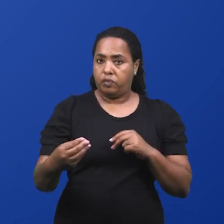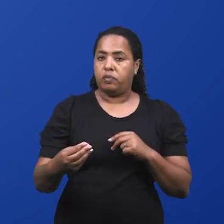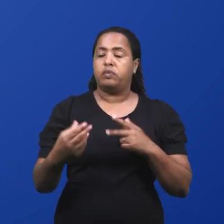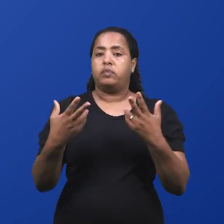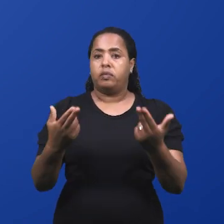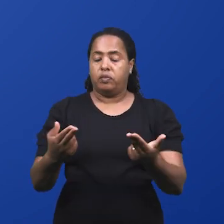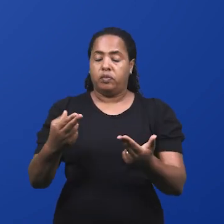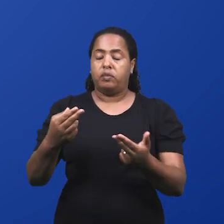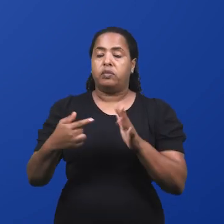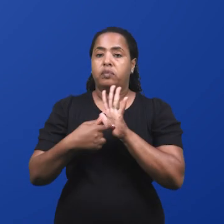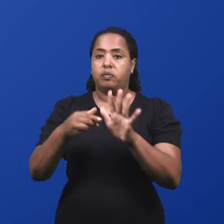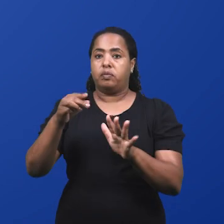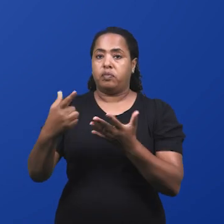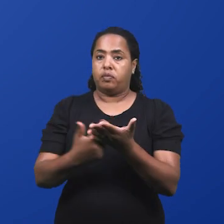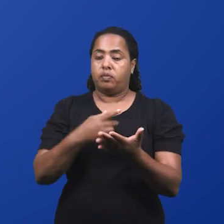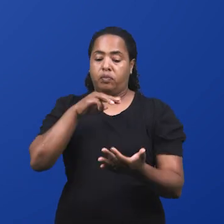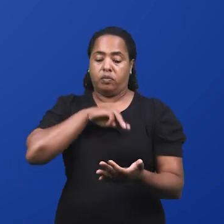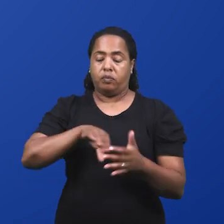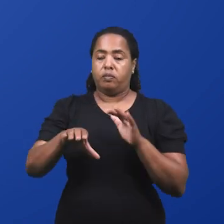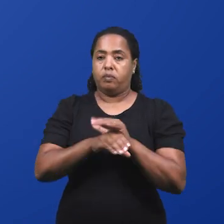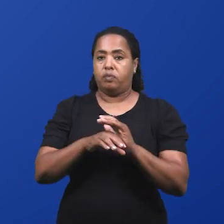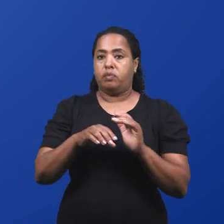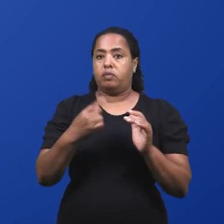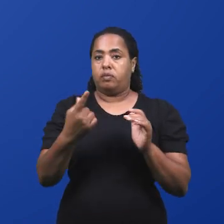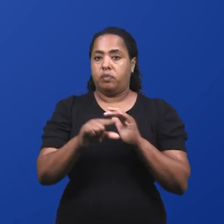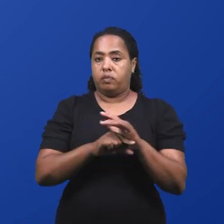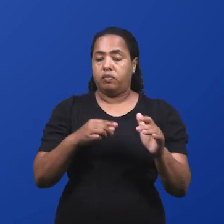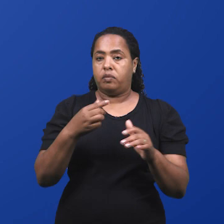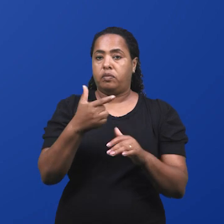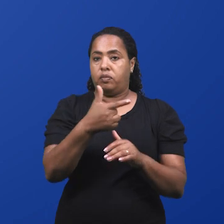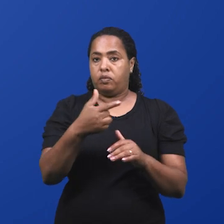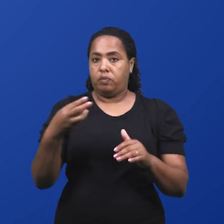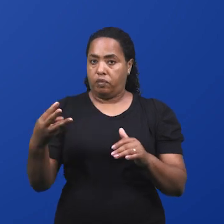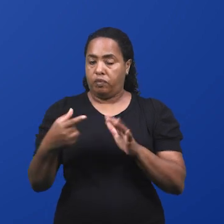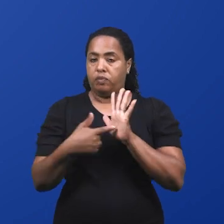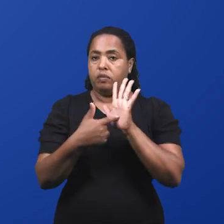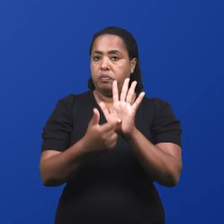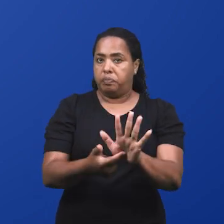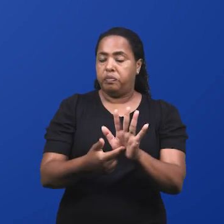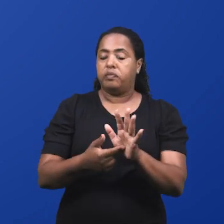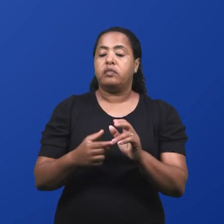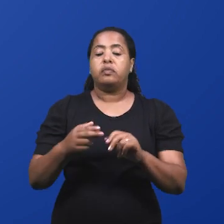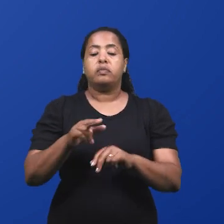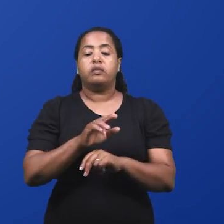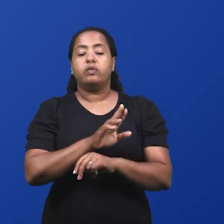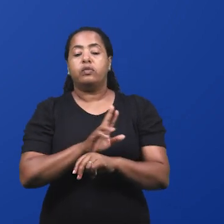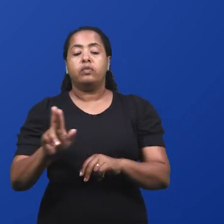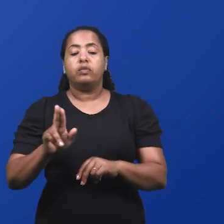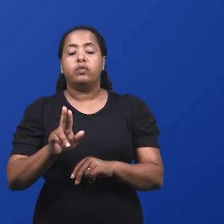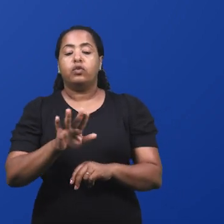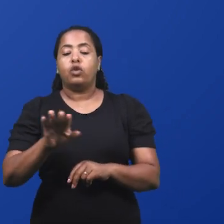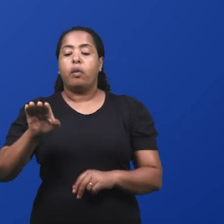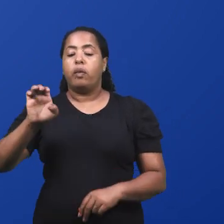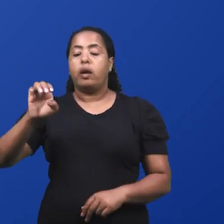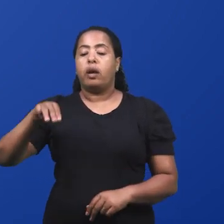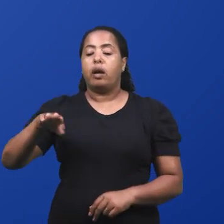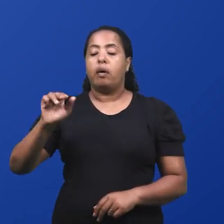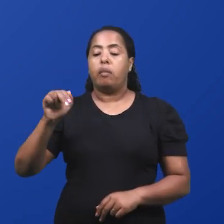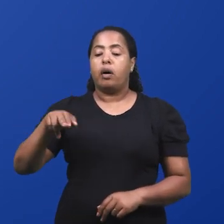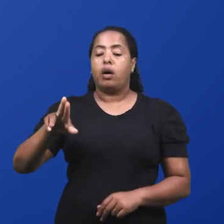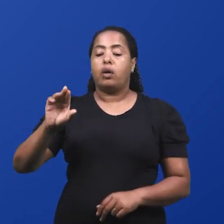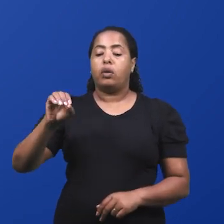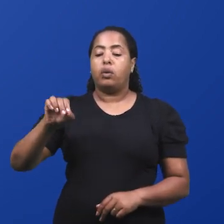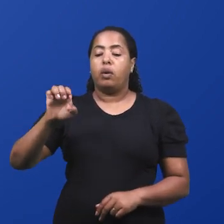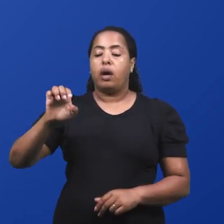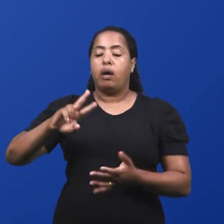seu Filho, como diz em Mateus capítulo 1, verso 23, que diz o seguinte: e ele será chamado pelo seu nome de